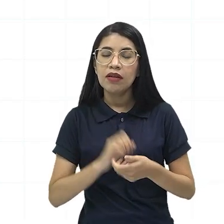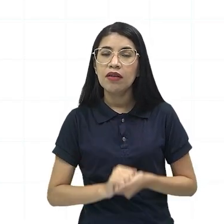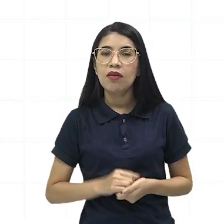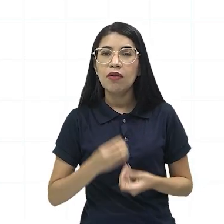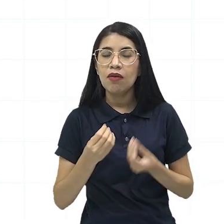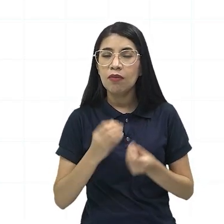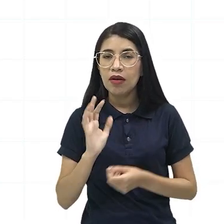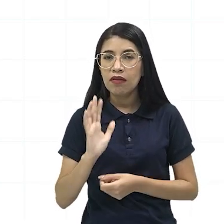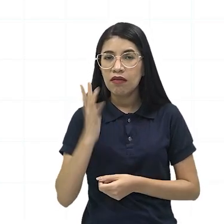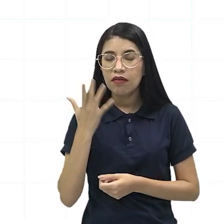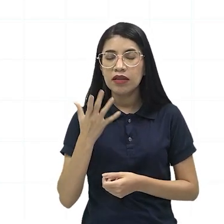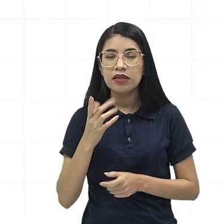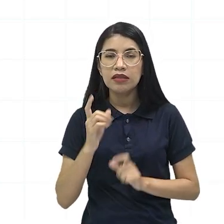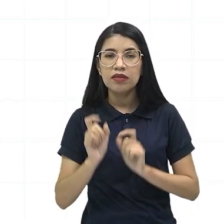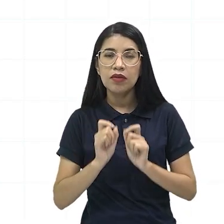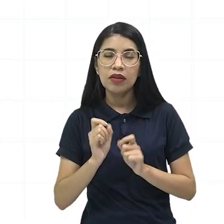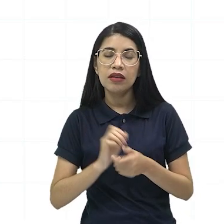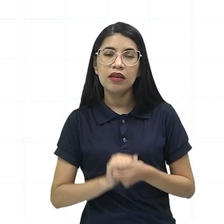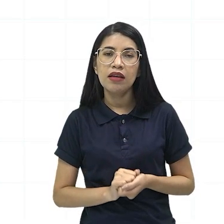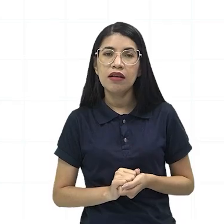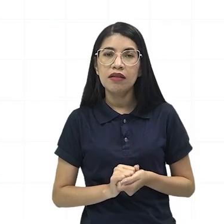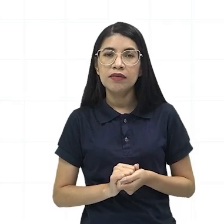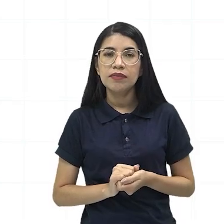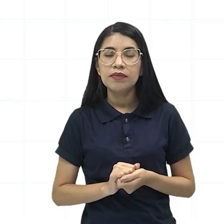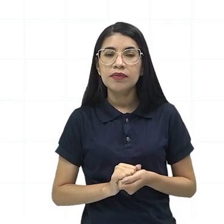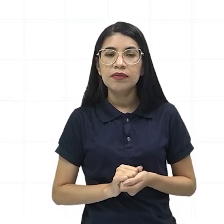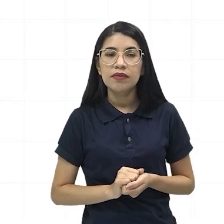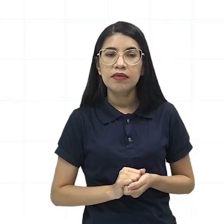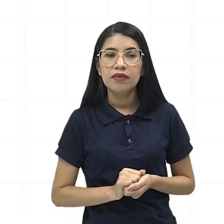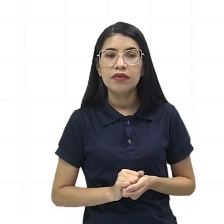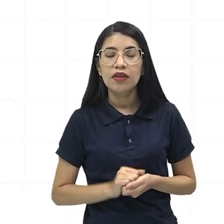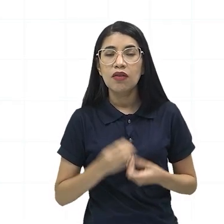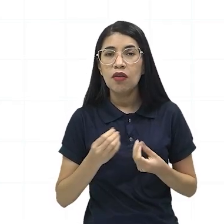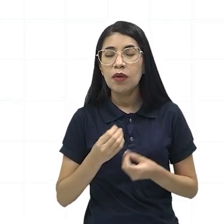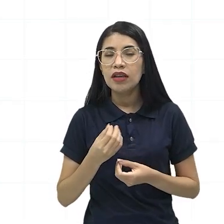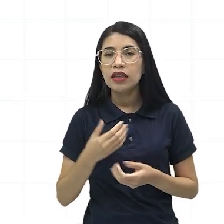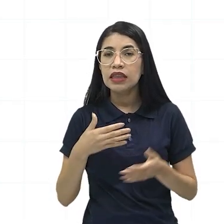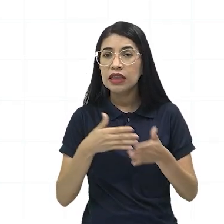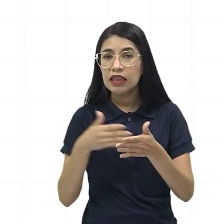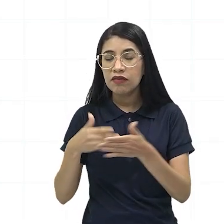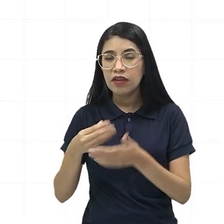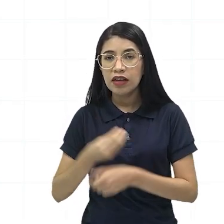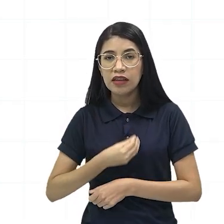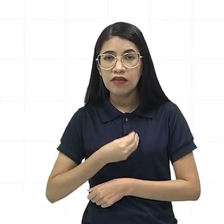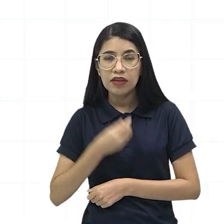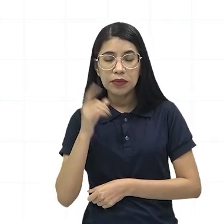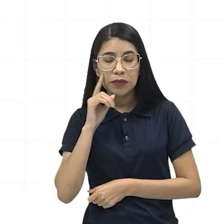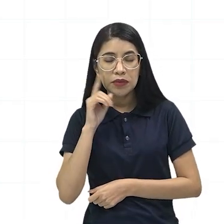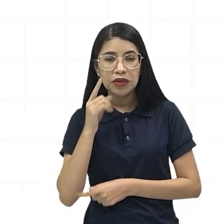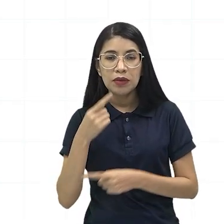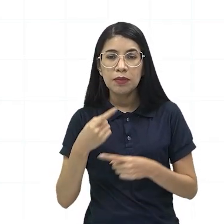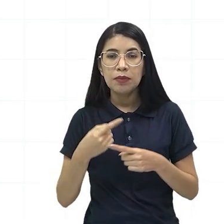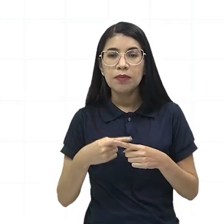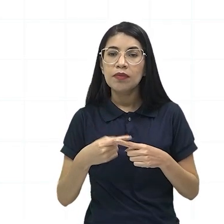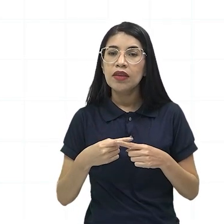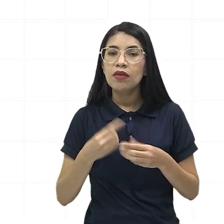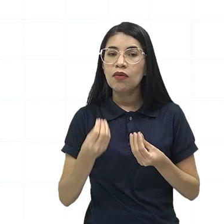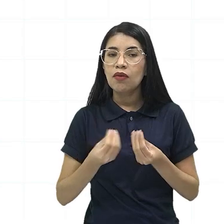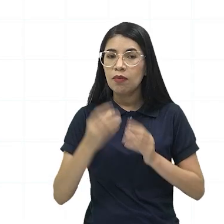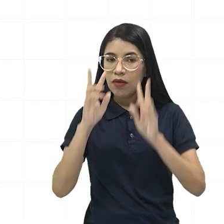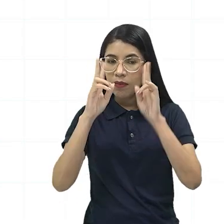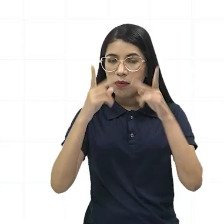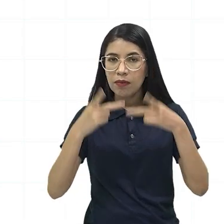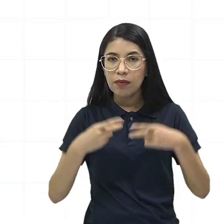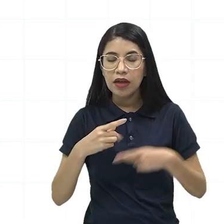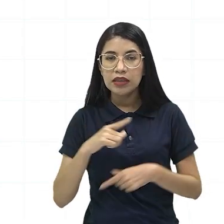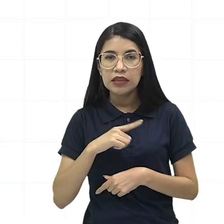dramática, purificadora intervenção na vida cotidiana, pela sua lição de humanidade e de fatalidade. O que